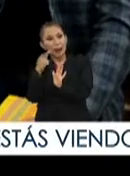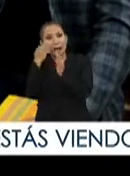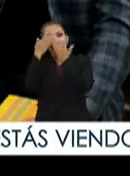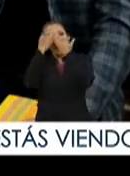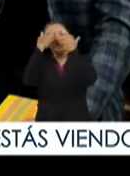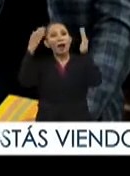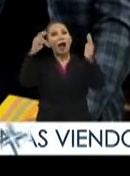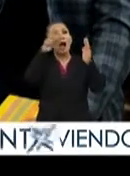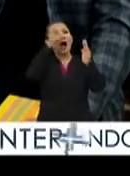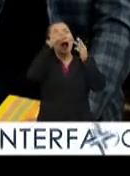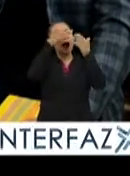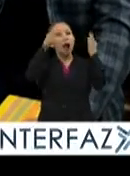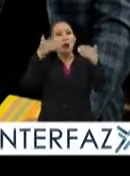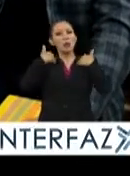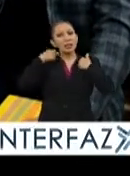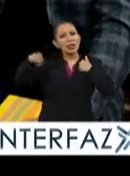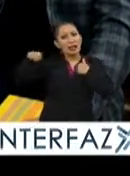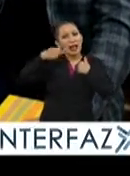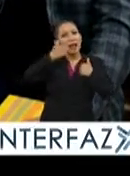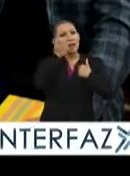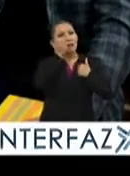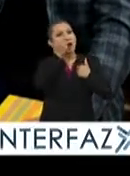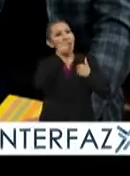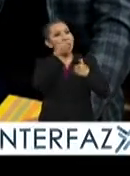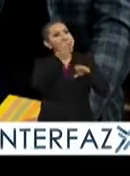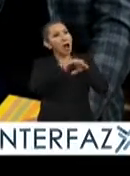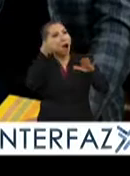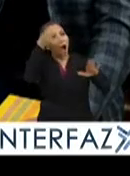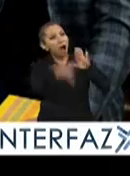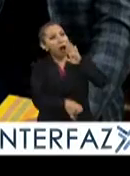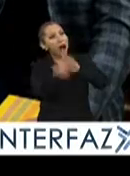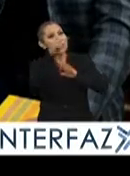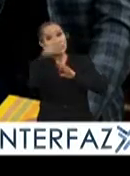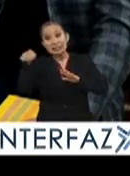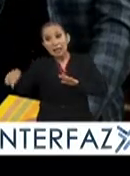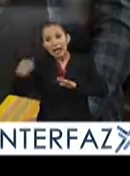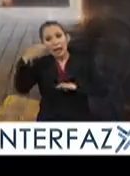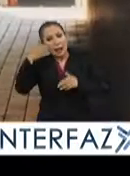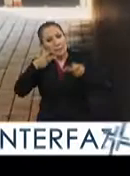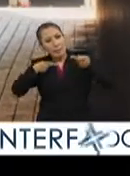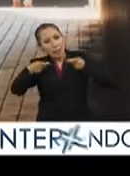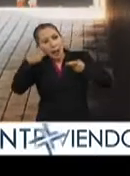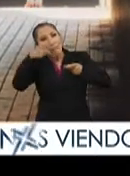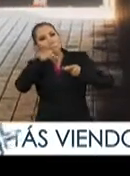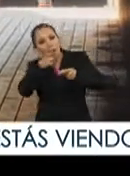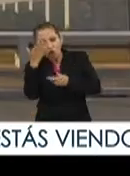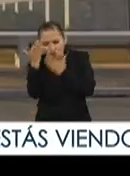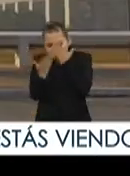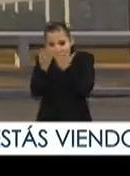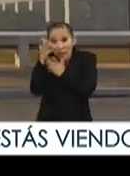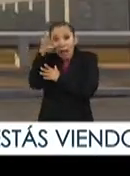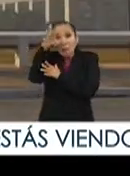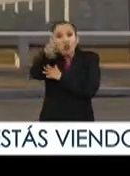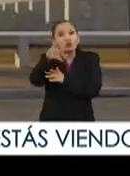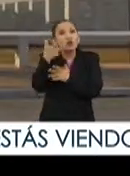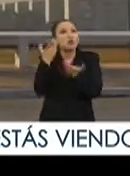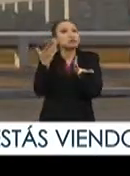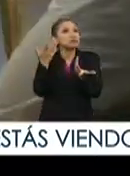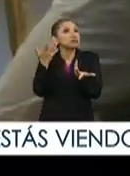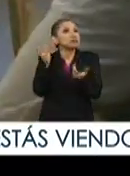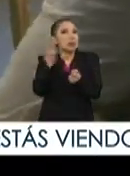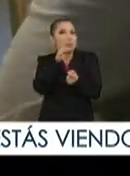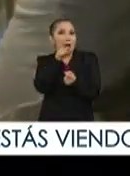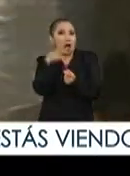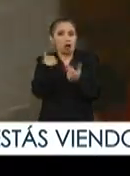seus horizontes, amplie sua compreensão e se prepare melhor para o mundo que ele vai viver